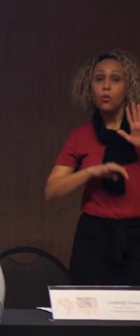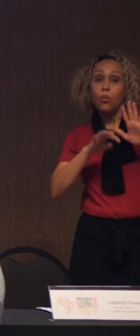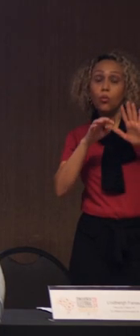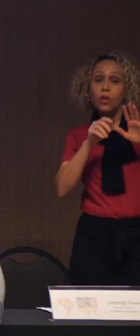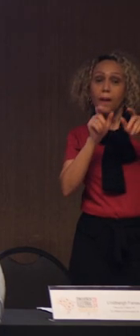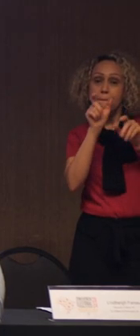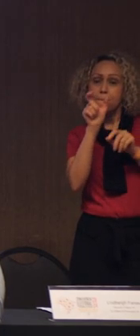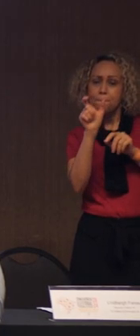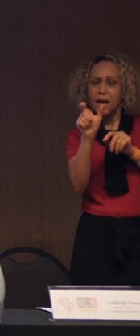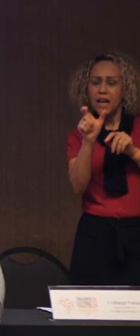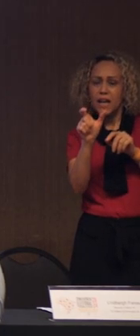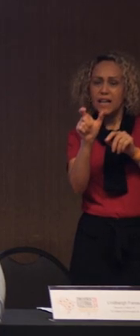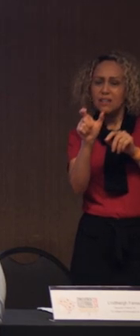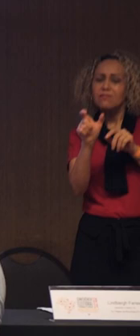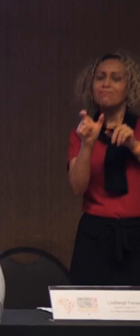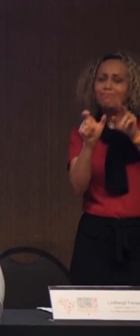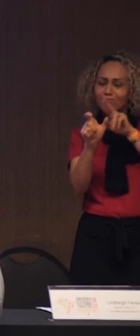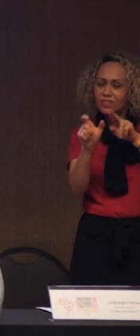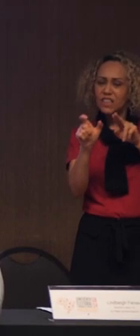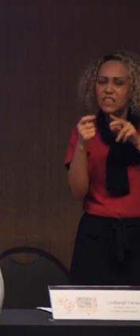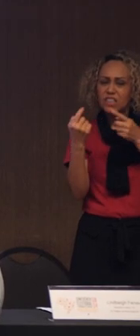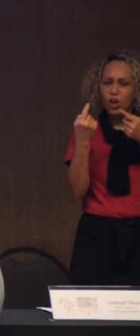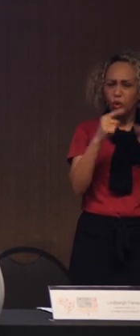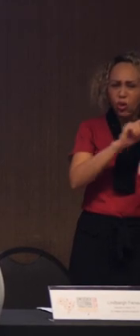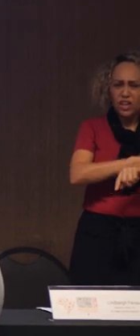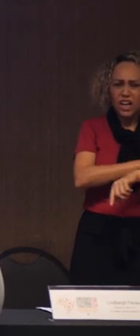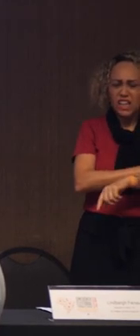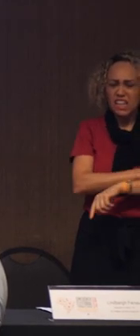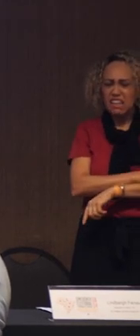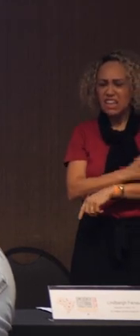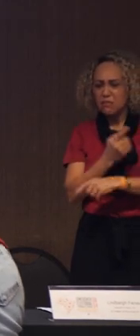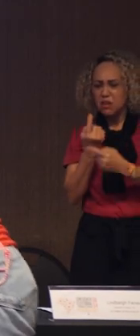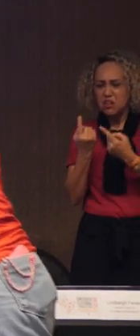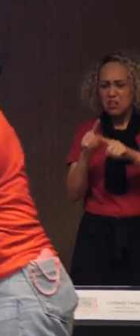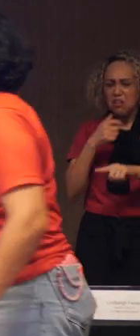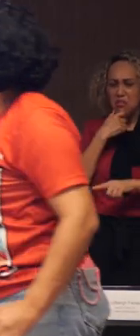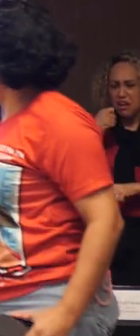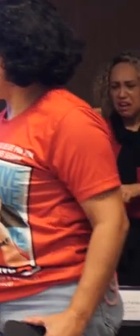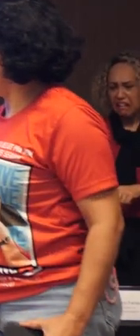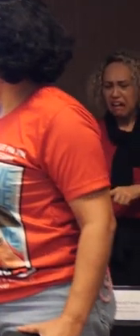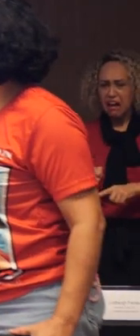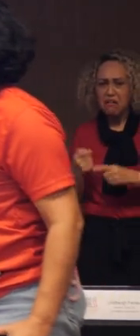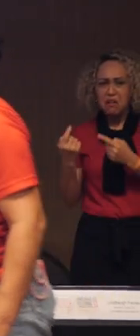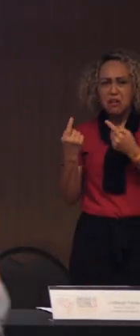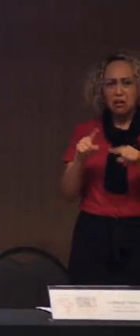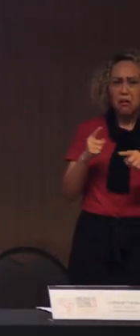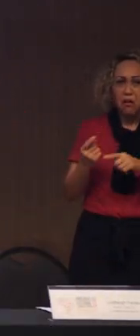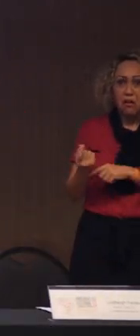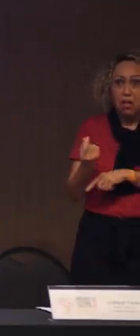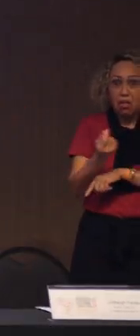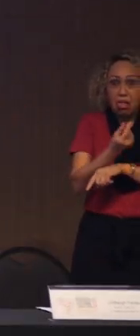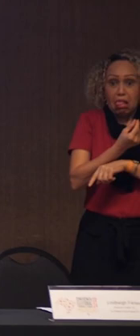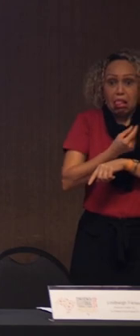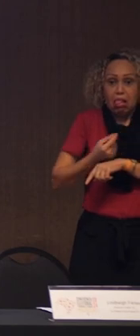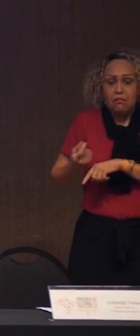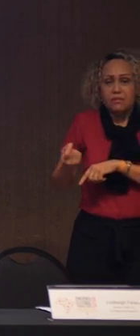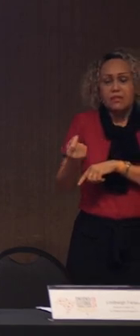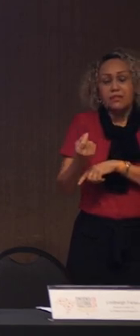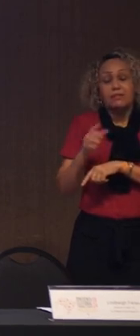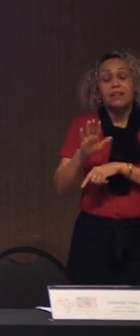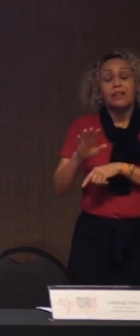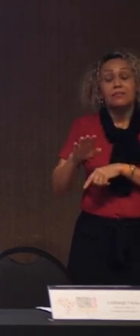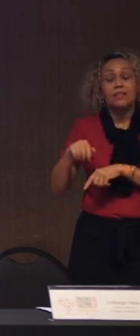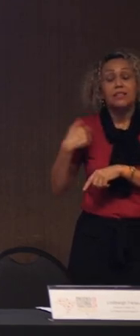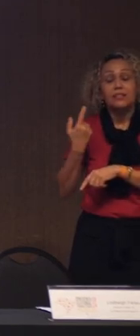sempre antirracistas, antipatriarcais, anticapitalistas, para a gente construir aí uma nova cultura política com o